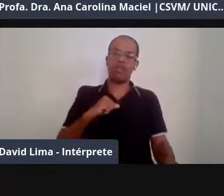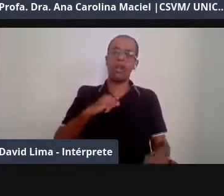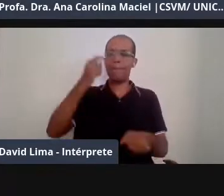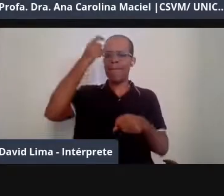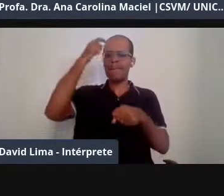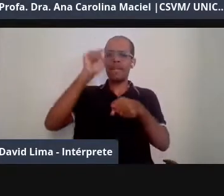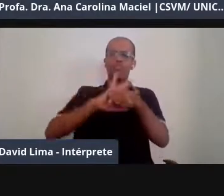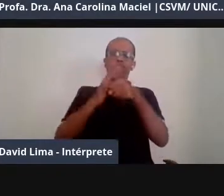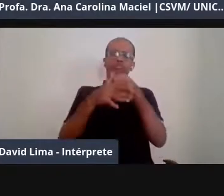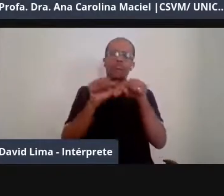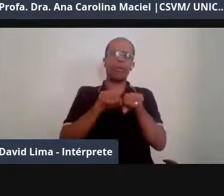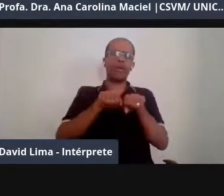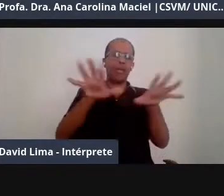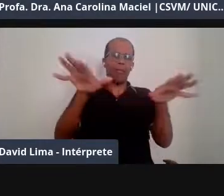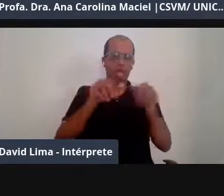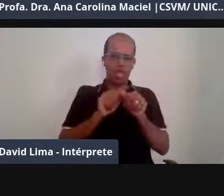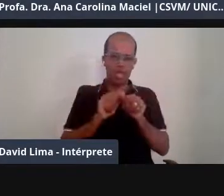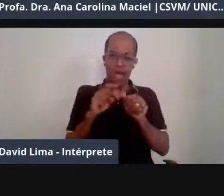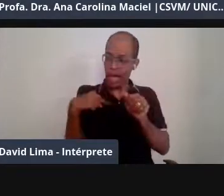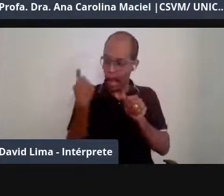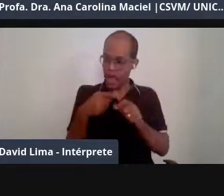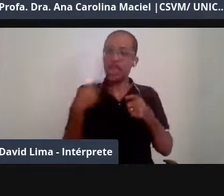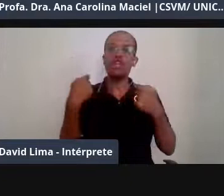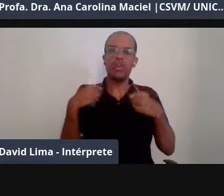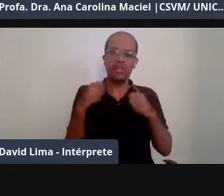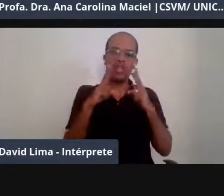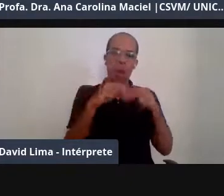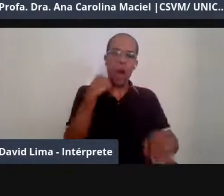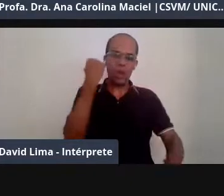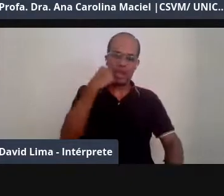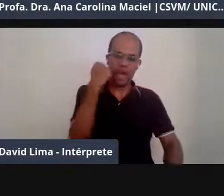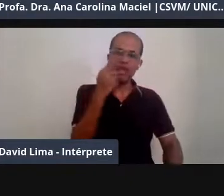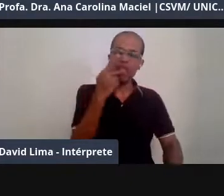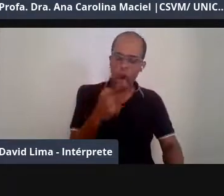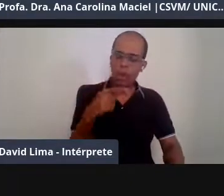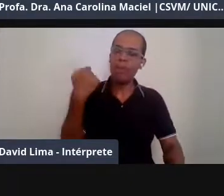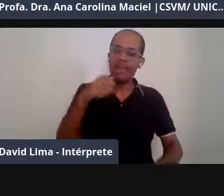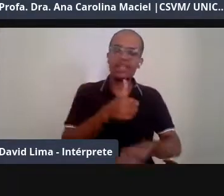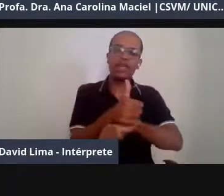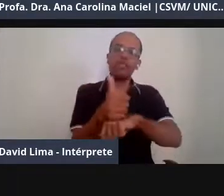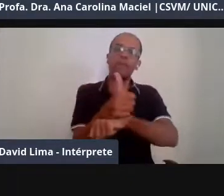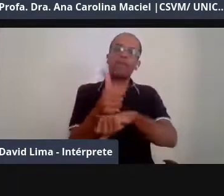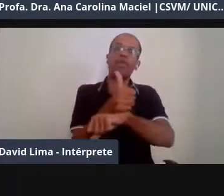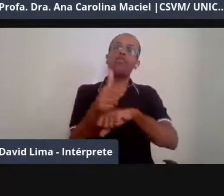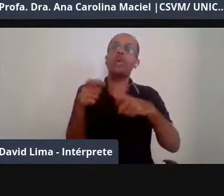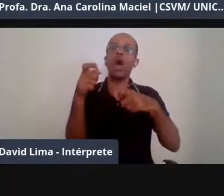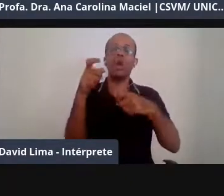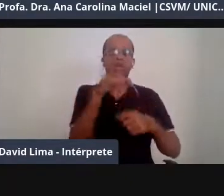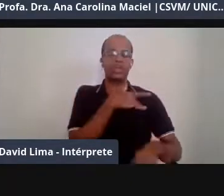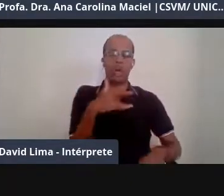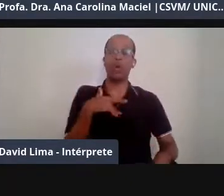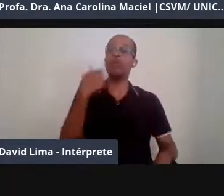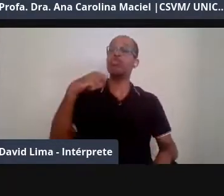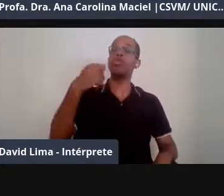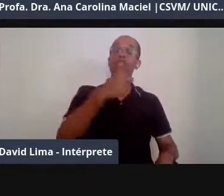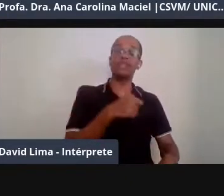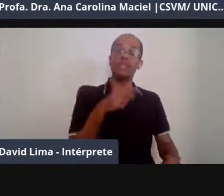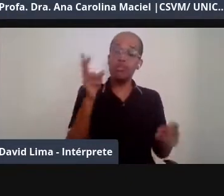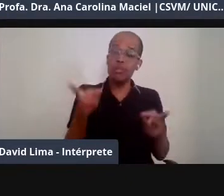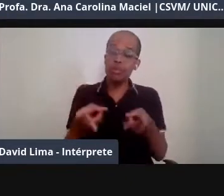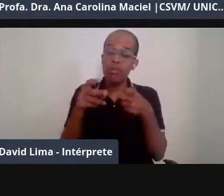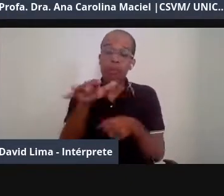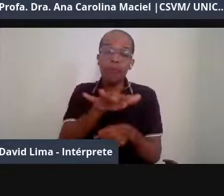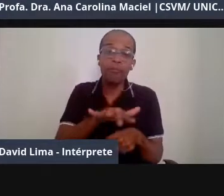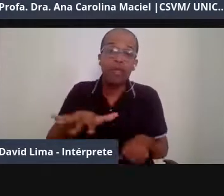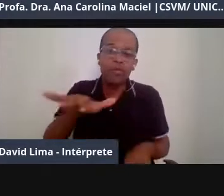pandemia, num contexto que nós estamos precisando, como o senador falou, de profissionais de saúde, nós vimos essas pessoas